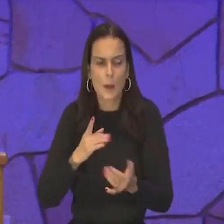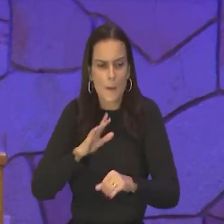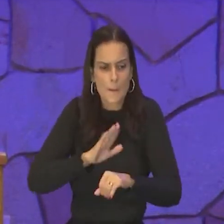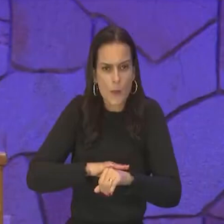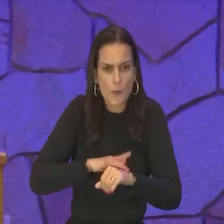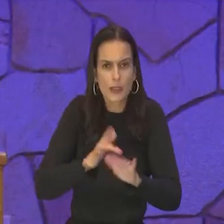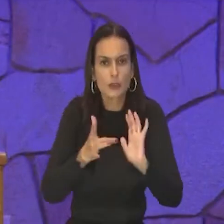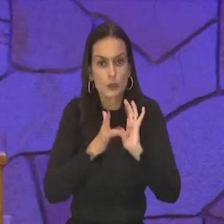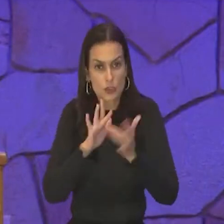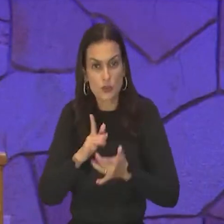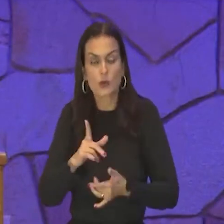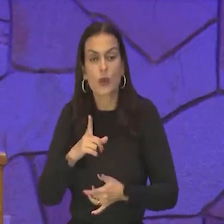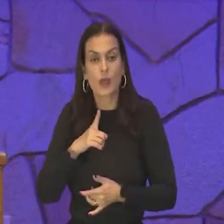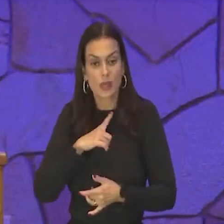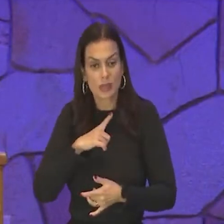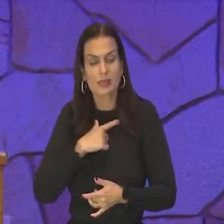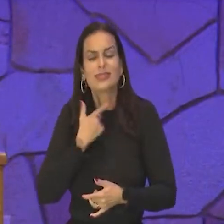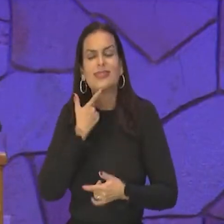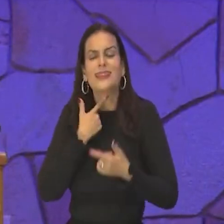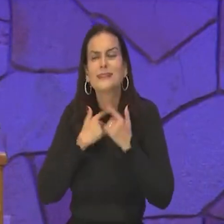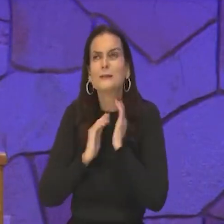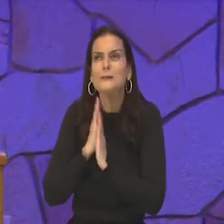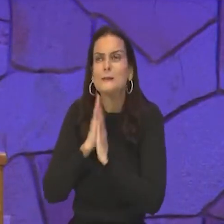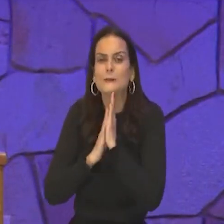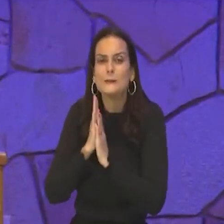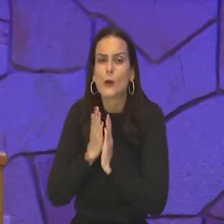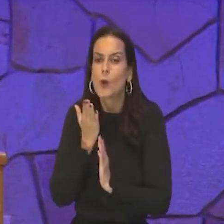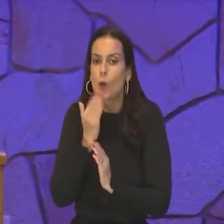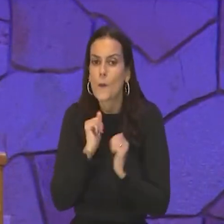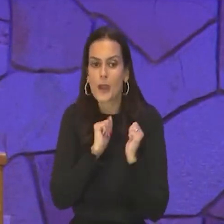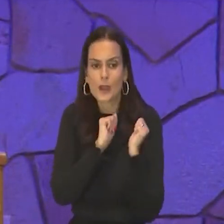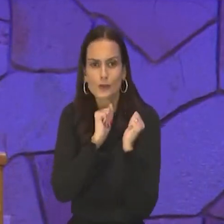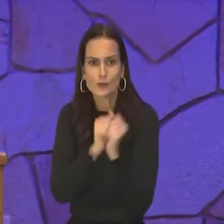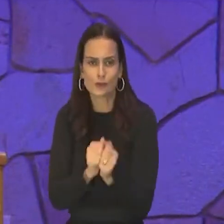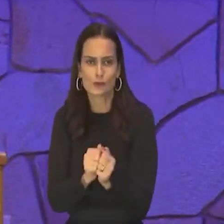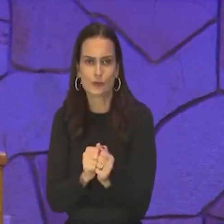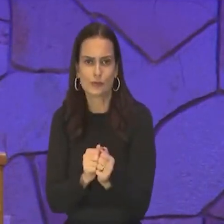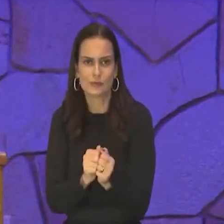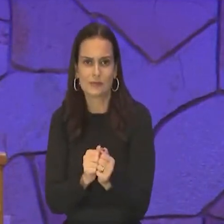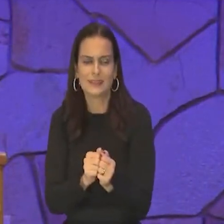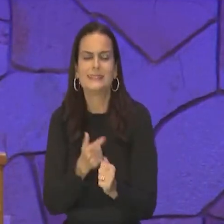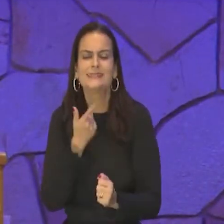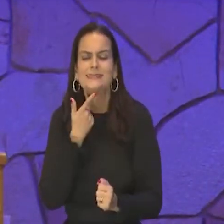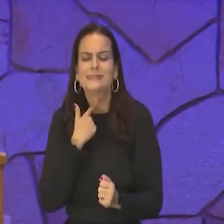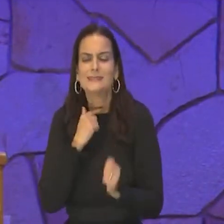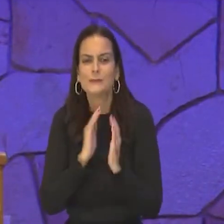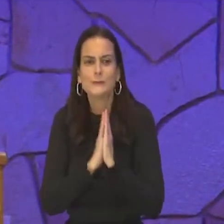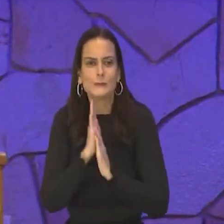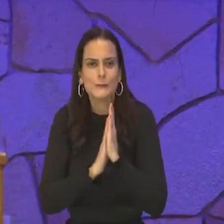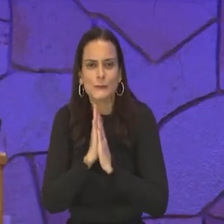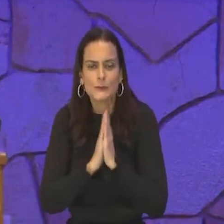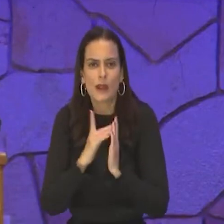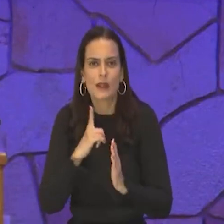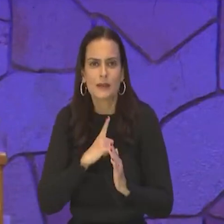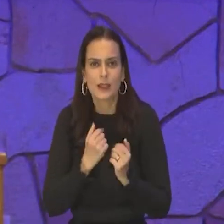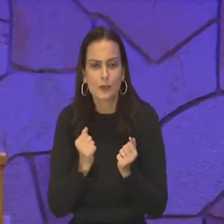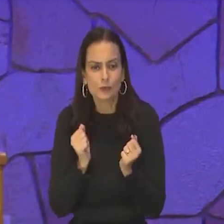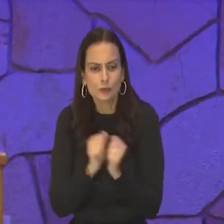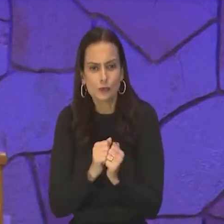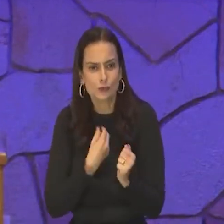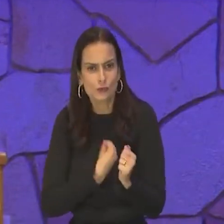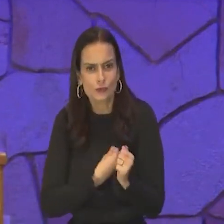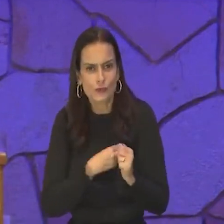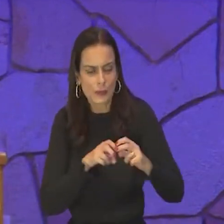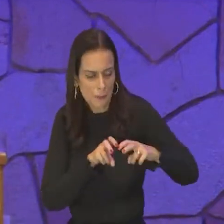que Jesus fala, eu tenho desejado ansiosamente comer convosco, eu tenho desejado ansiosamente estar